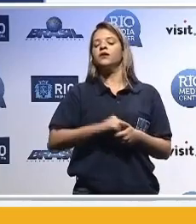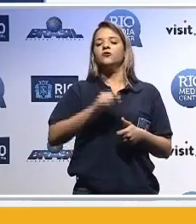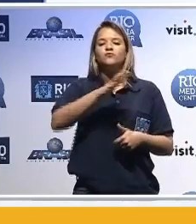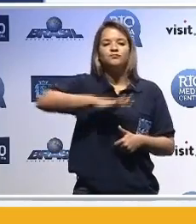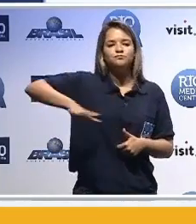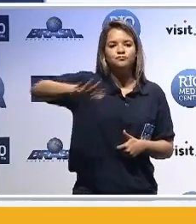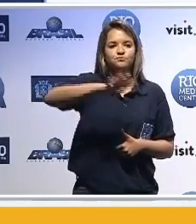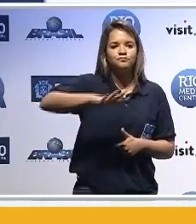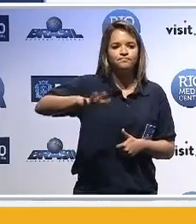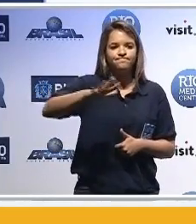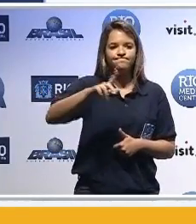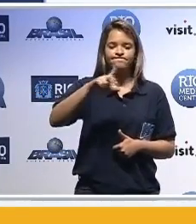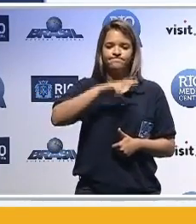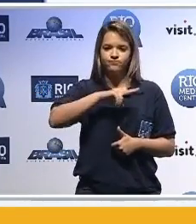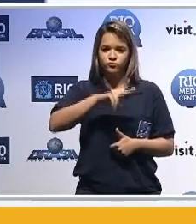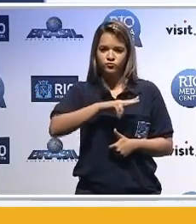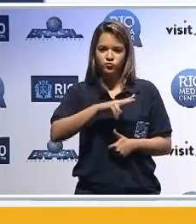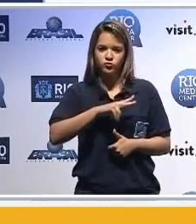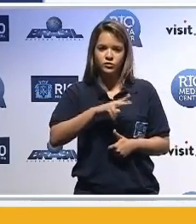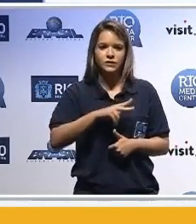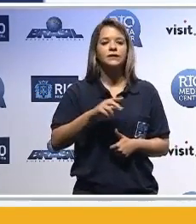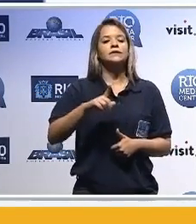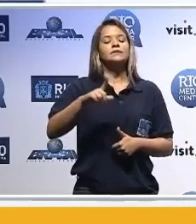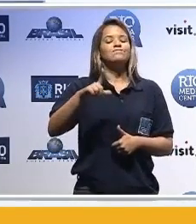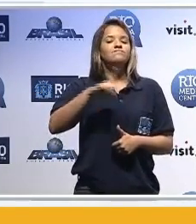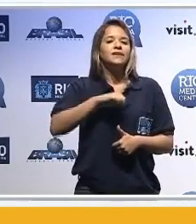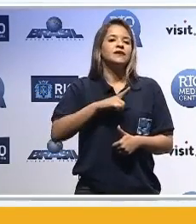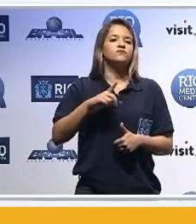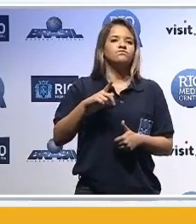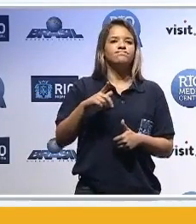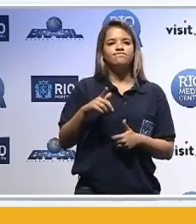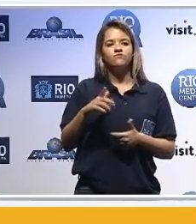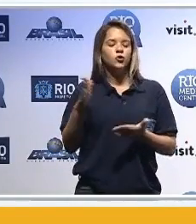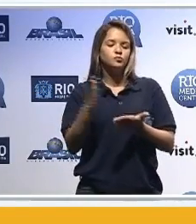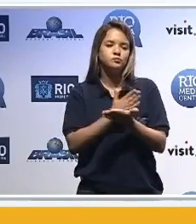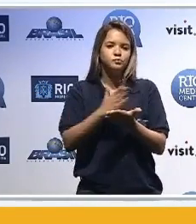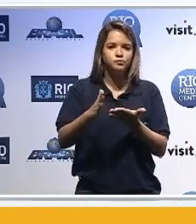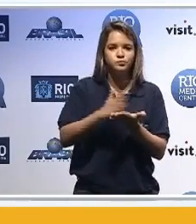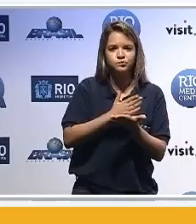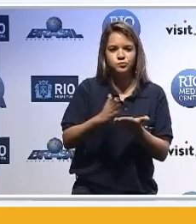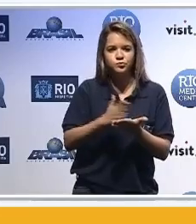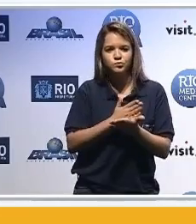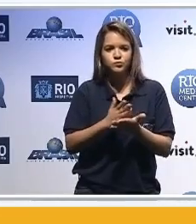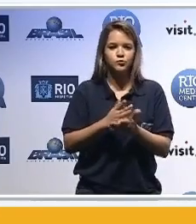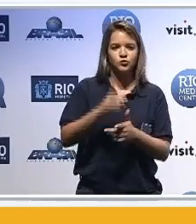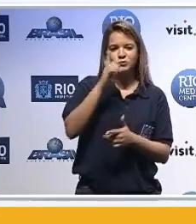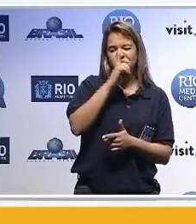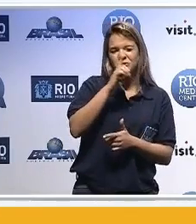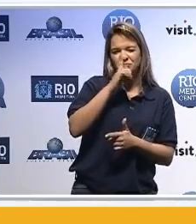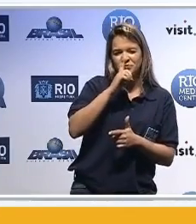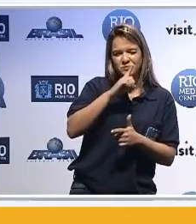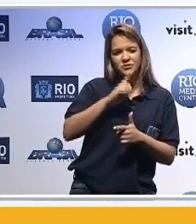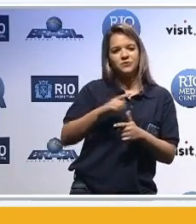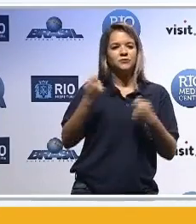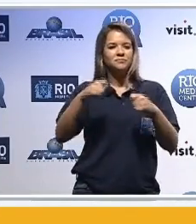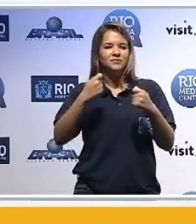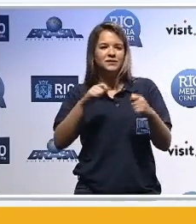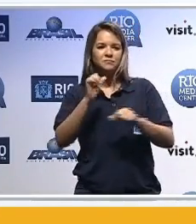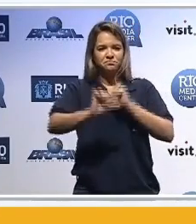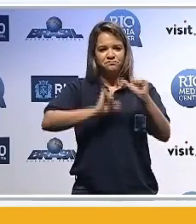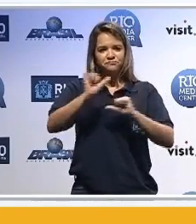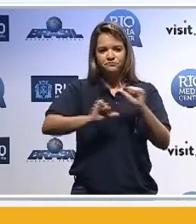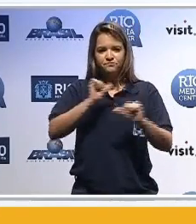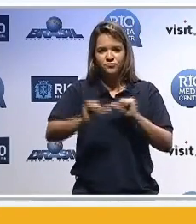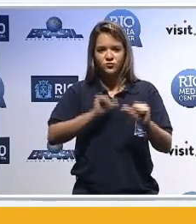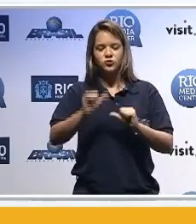né? Tem algumas questões que realmente têm que ser tratadas junto com quem está gerindo